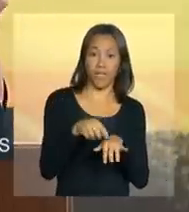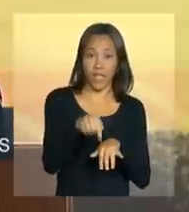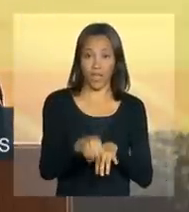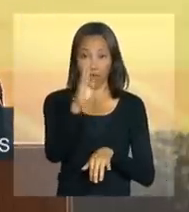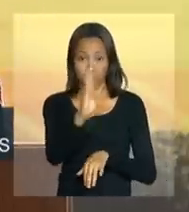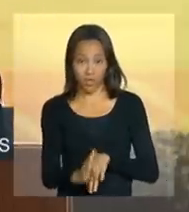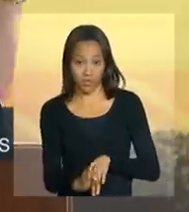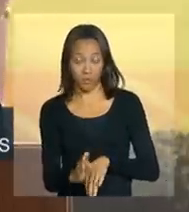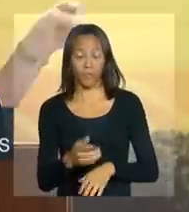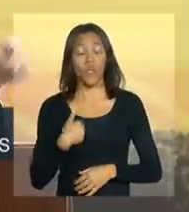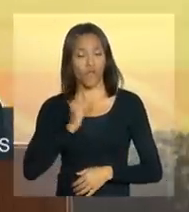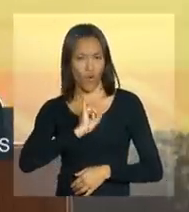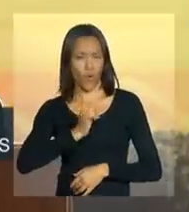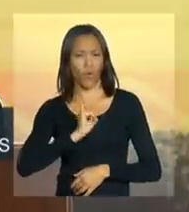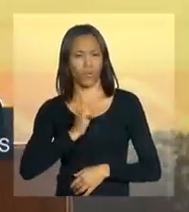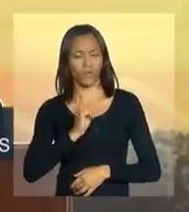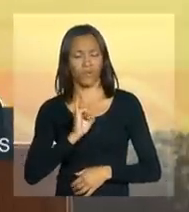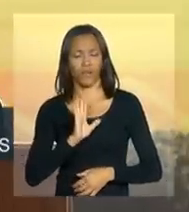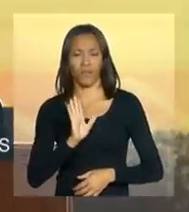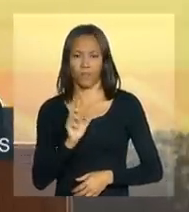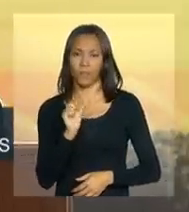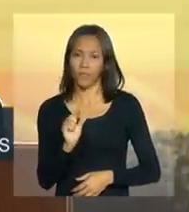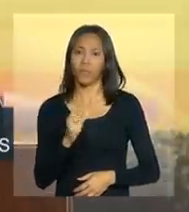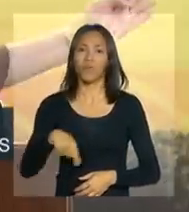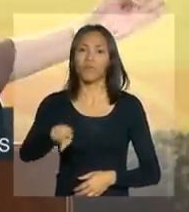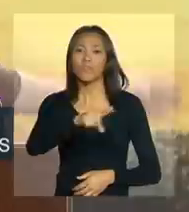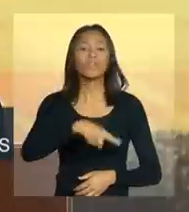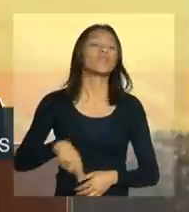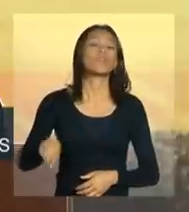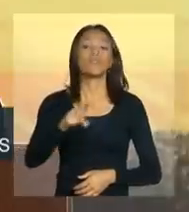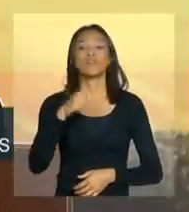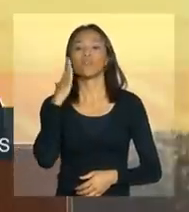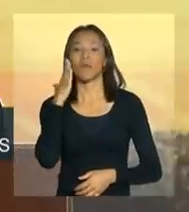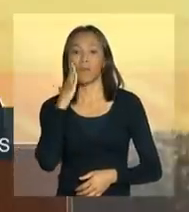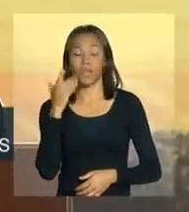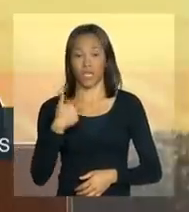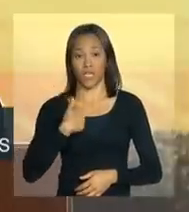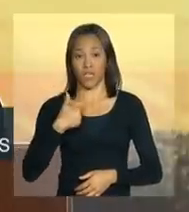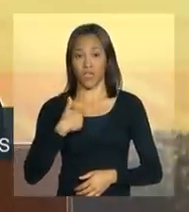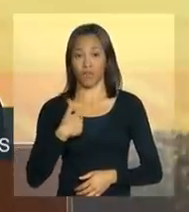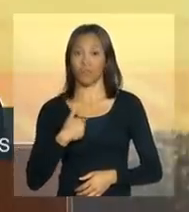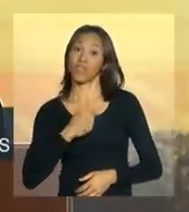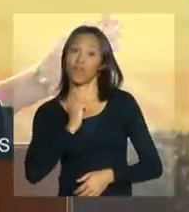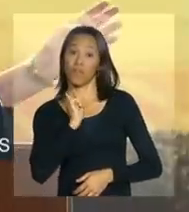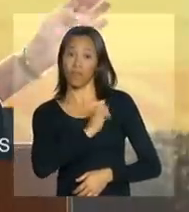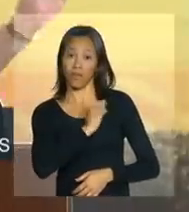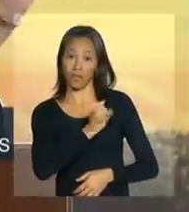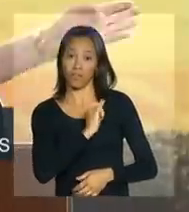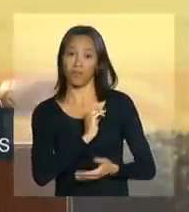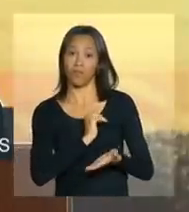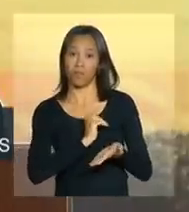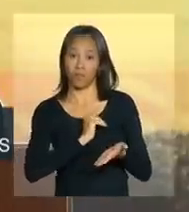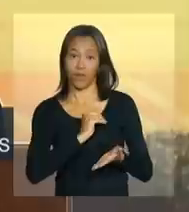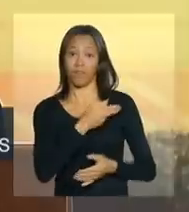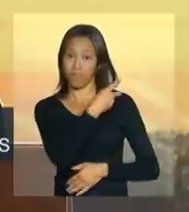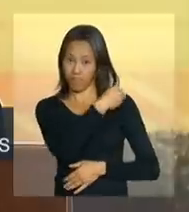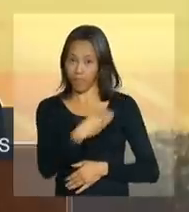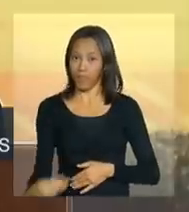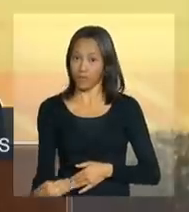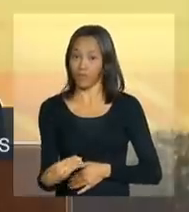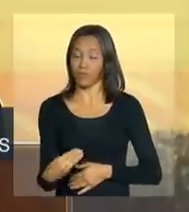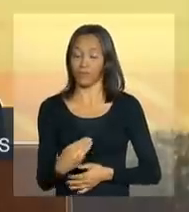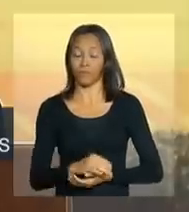vou contar uma um episódio para vocês que eu estava relatando para a secretária a